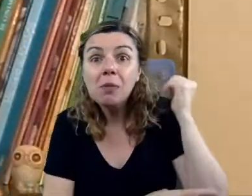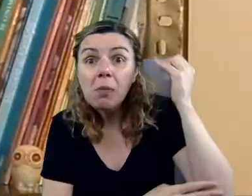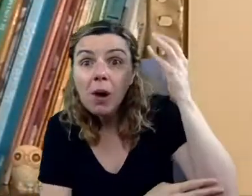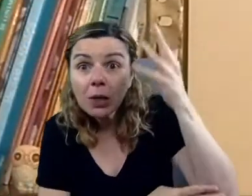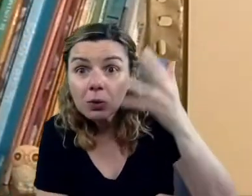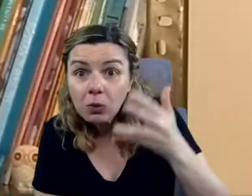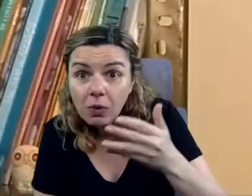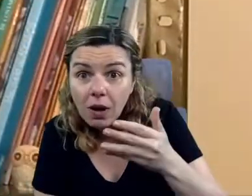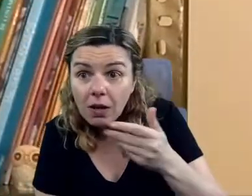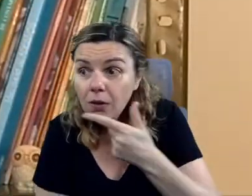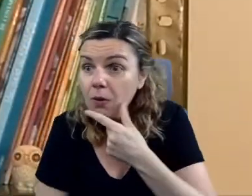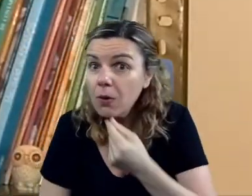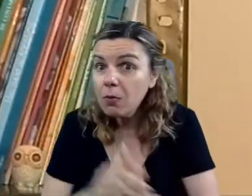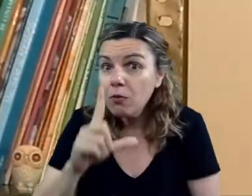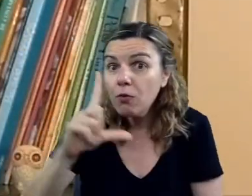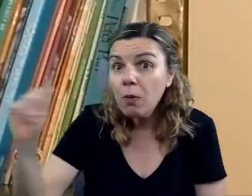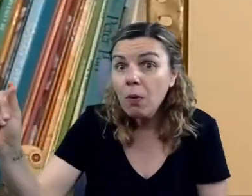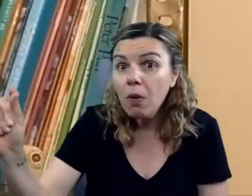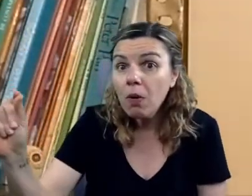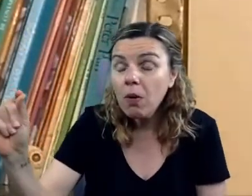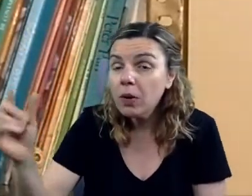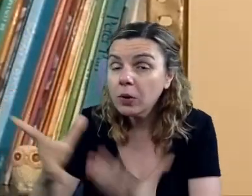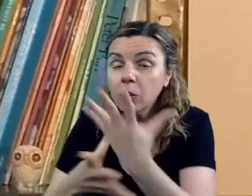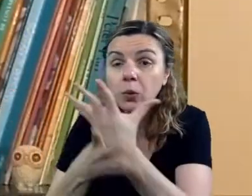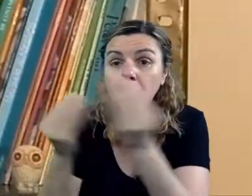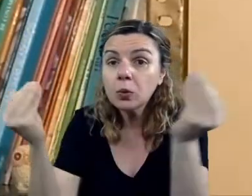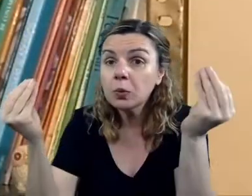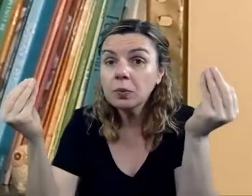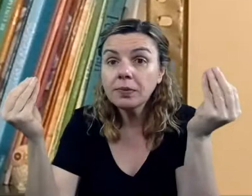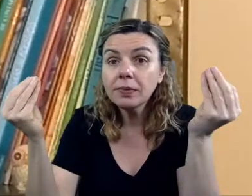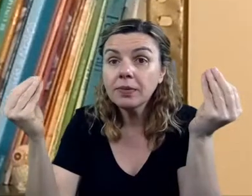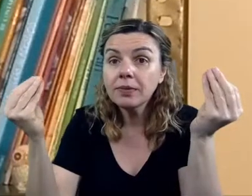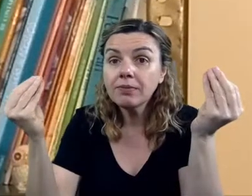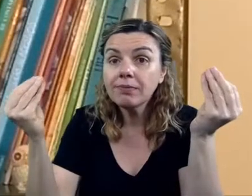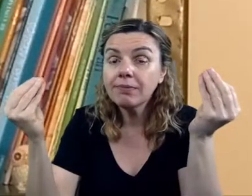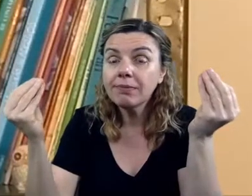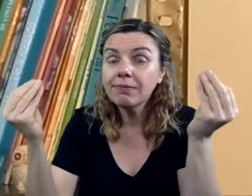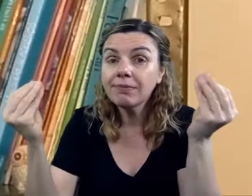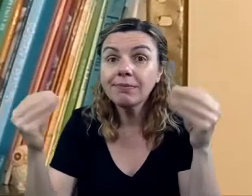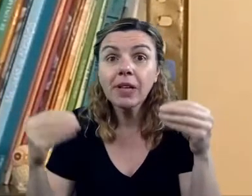Mas de madrugada ele foi embora. E nunca mais voltou.